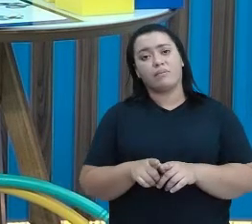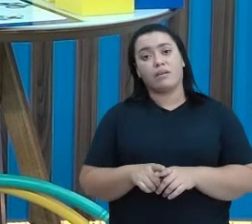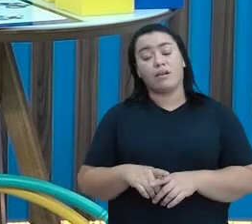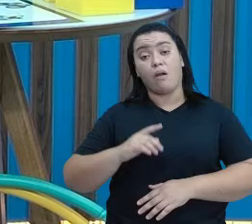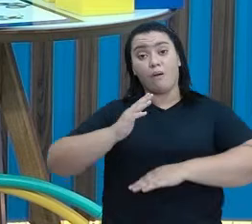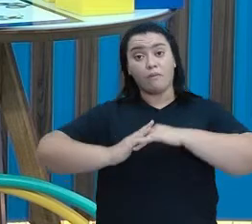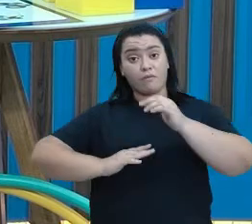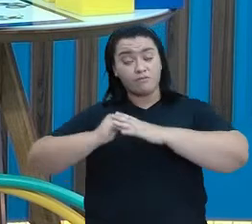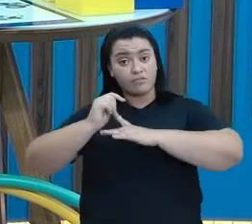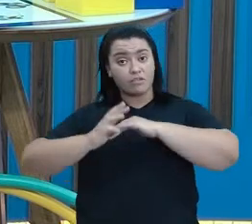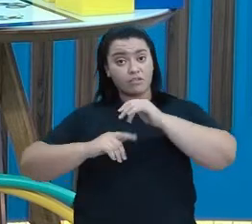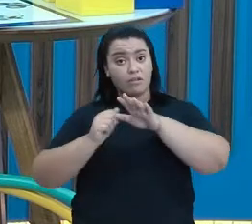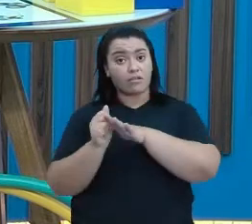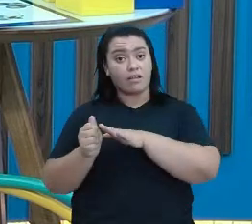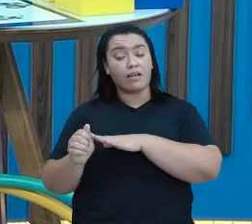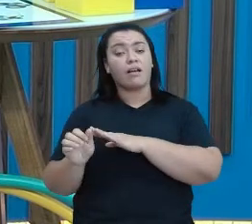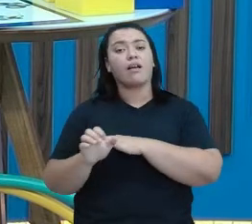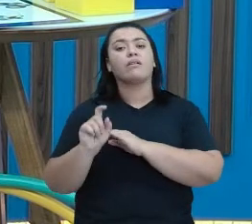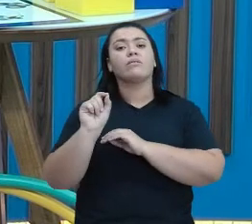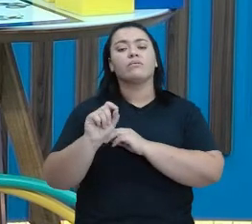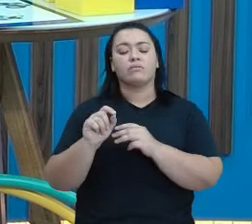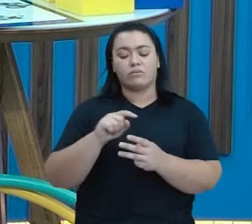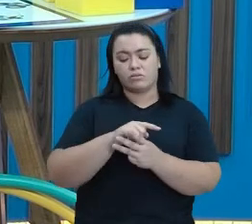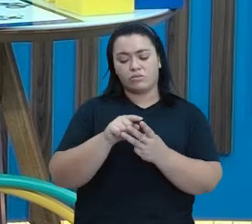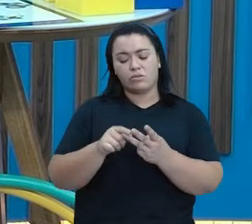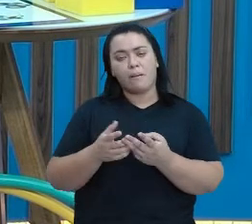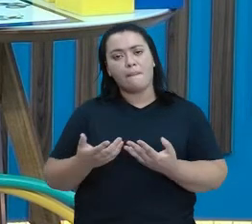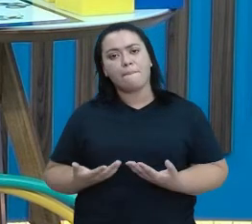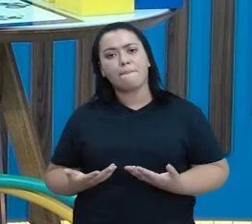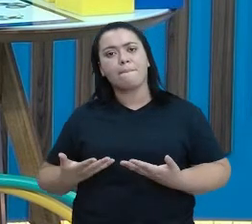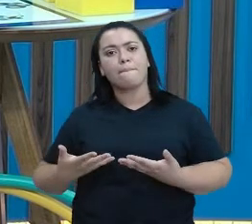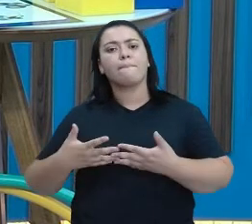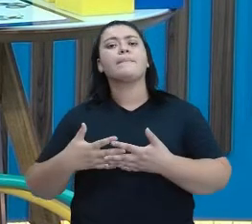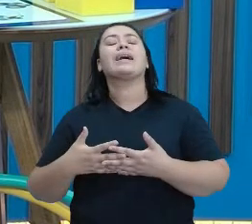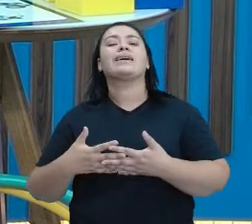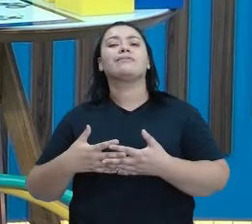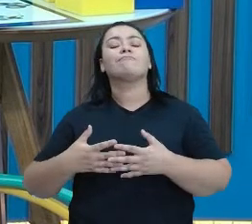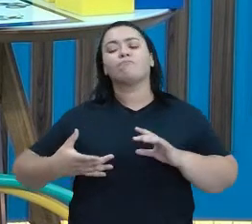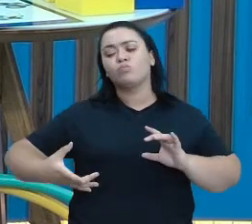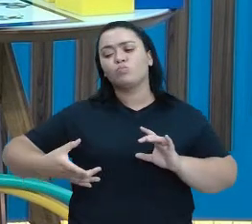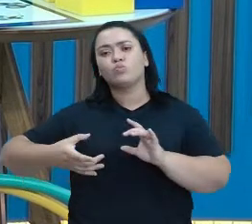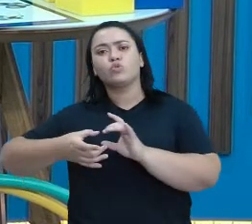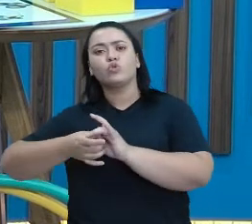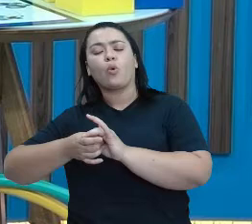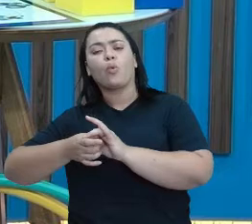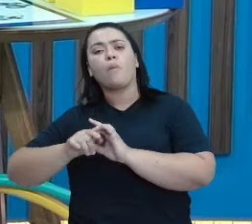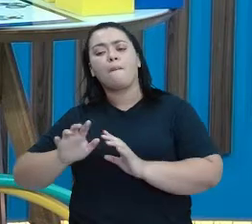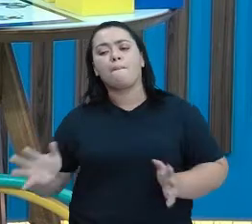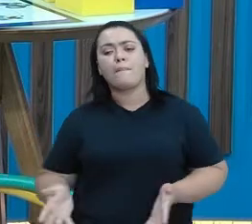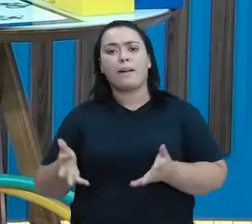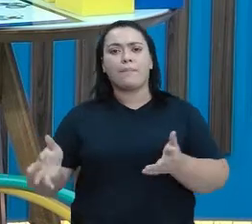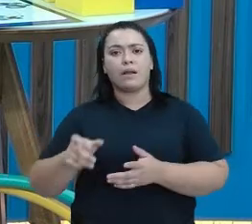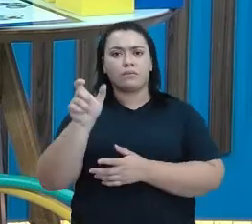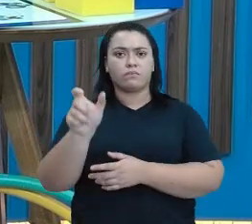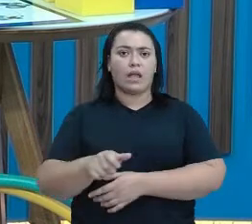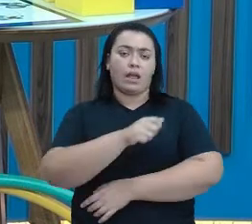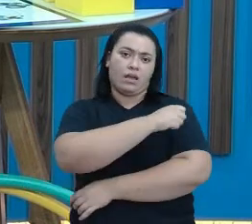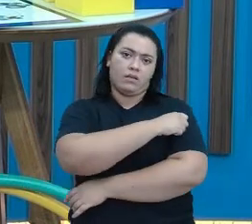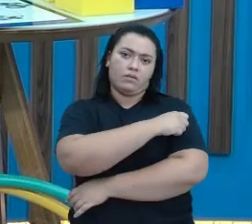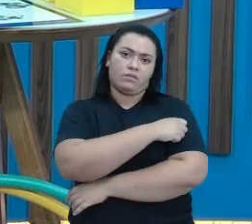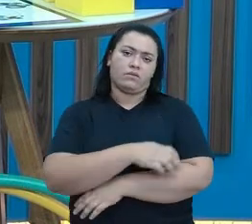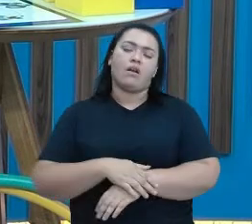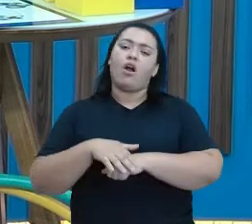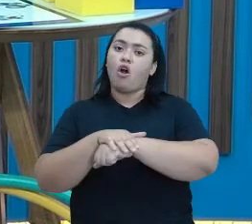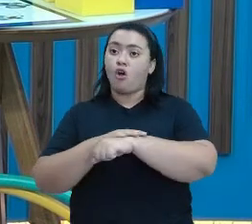do AEE, ele liga essas pessoas em prol desse estudante. Então, ele vai conversar com